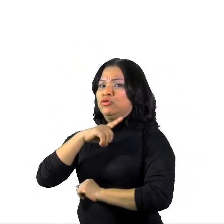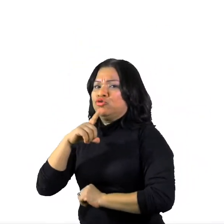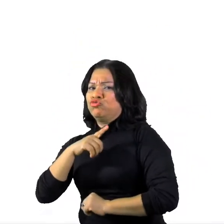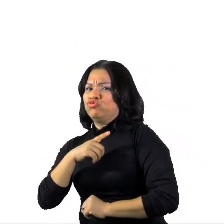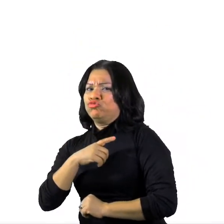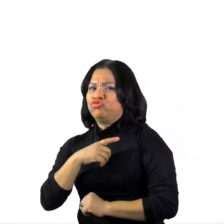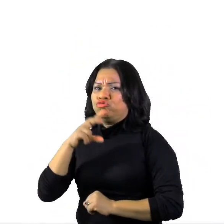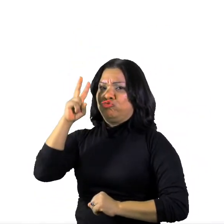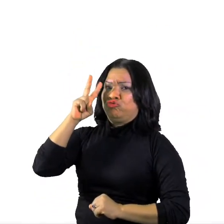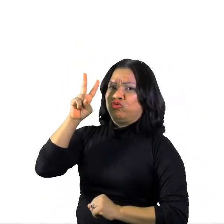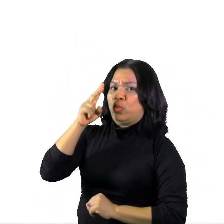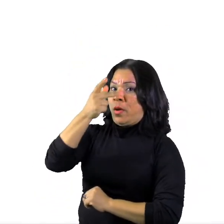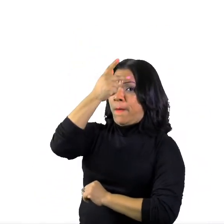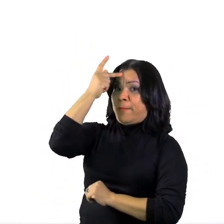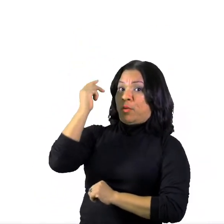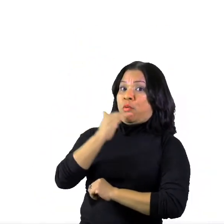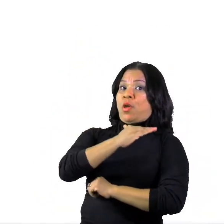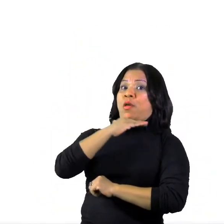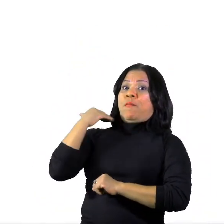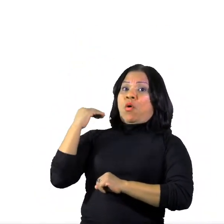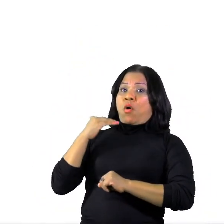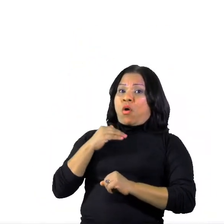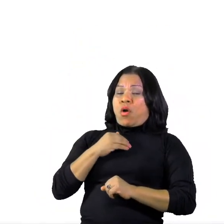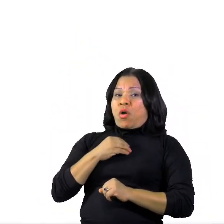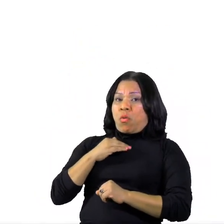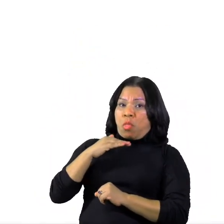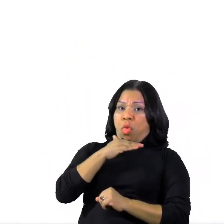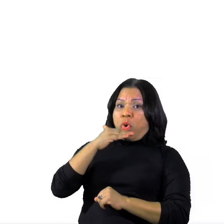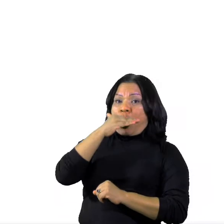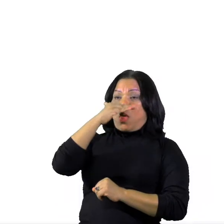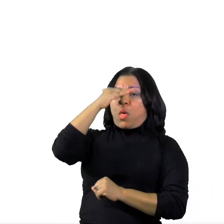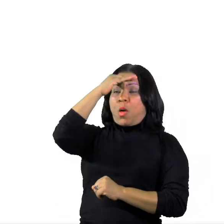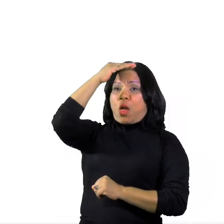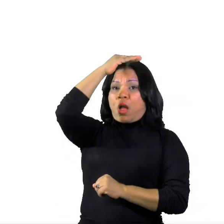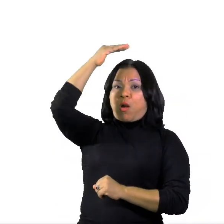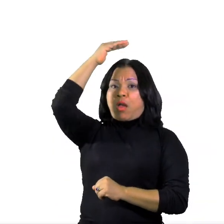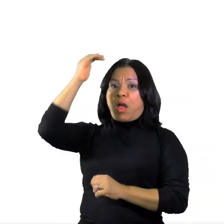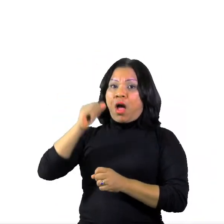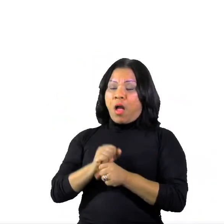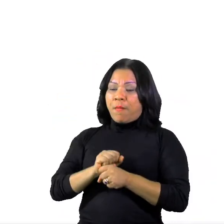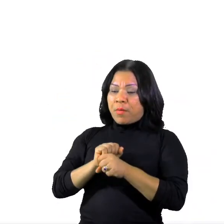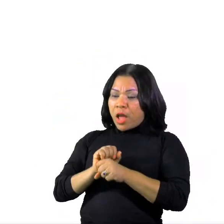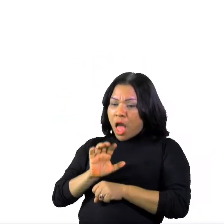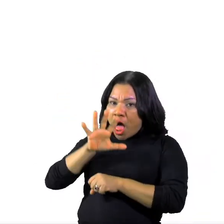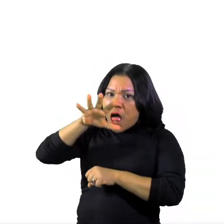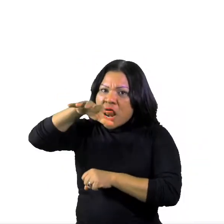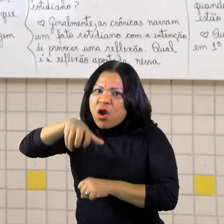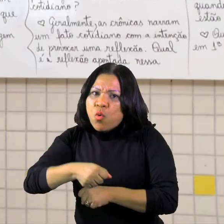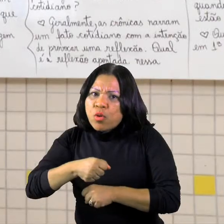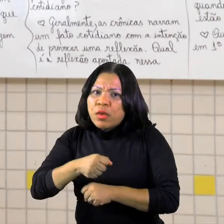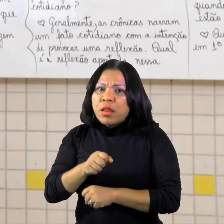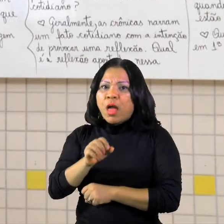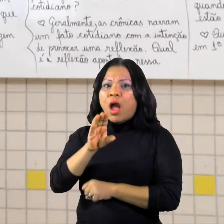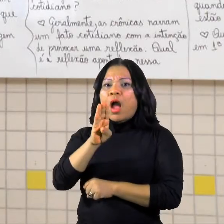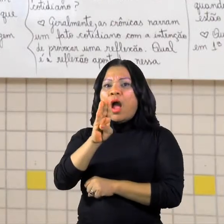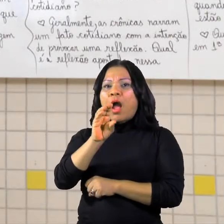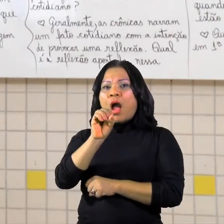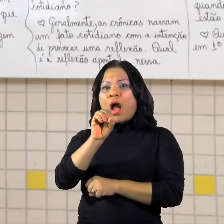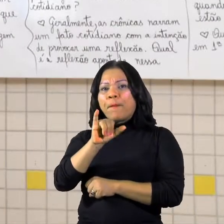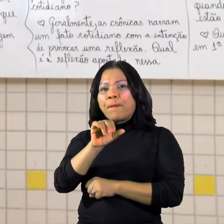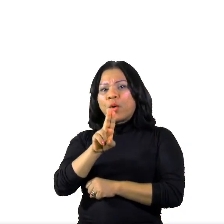afogadas no rio Tocantins, que eram engolidos pela boiúna, grande cobra d'água.